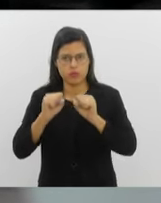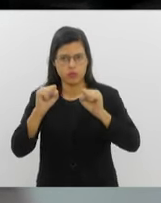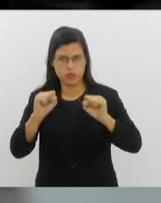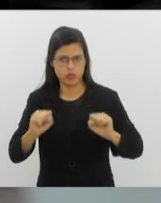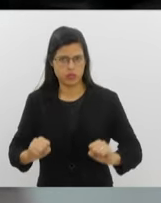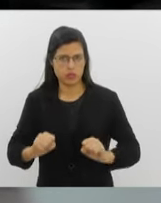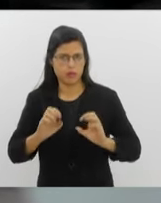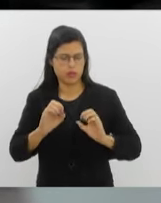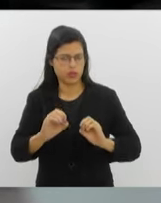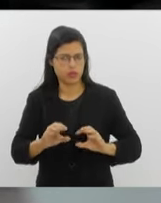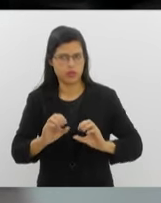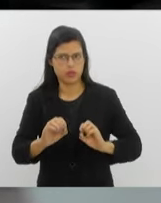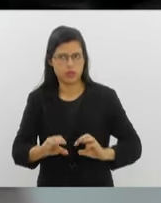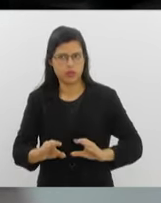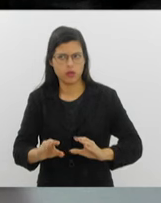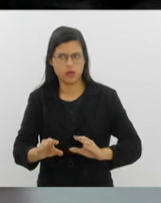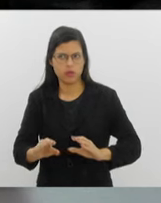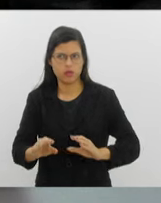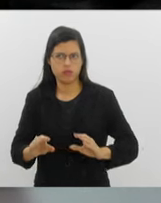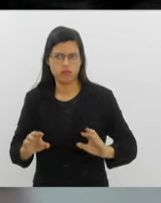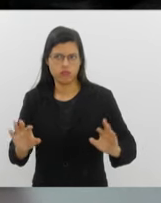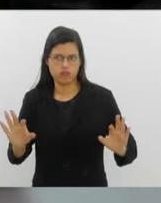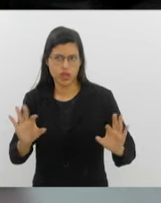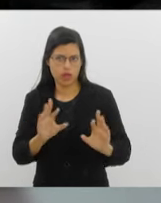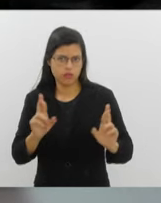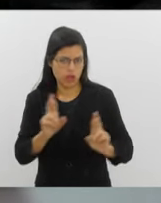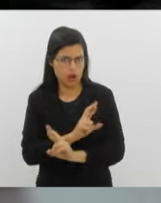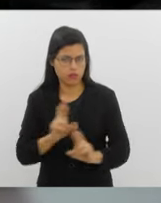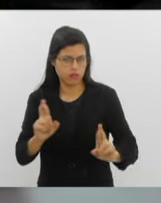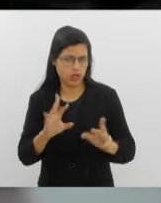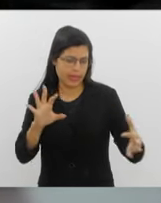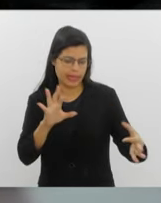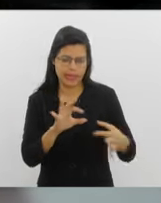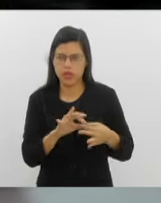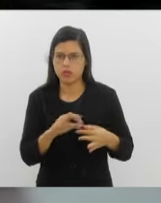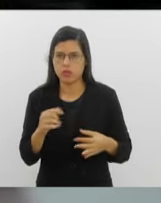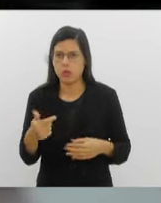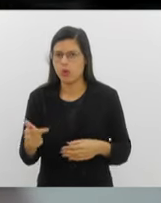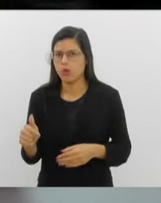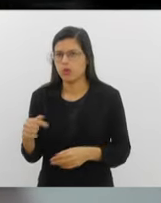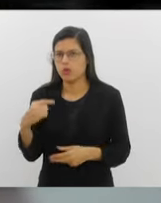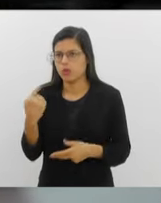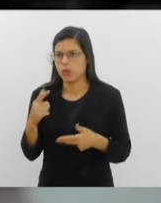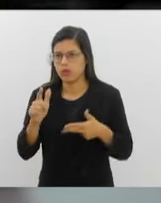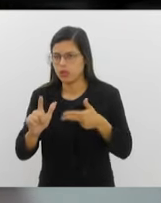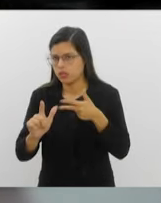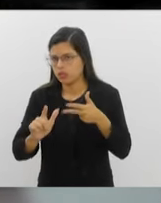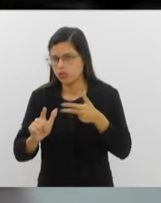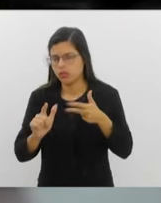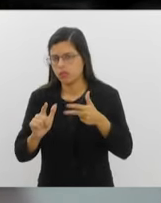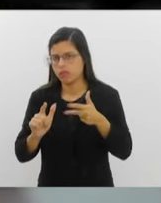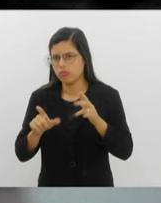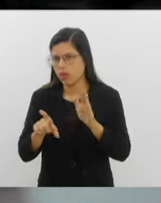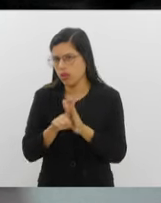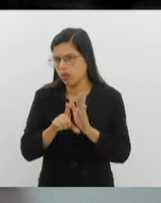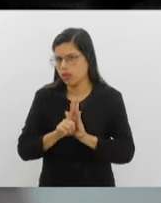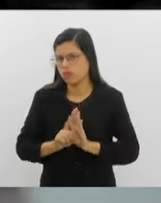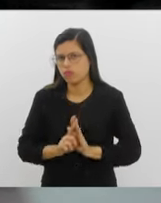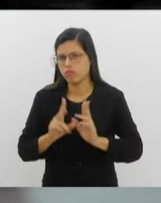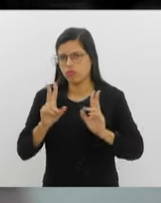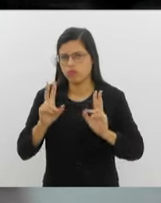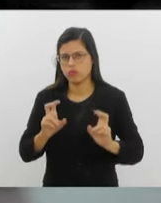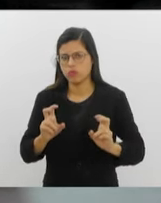de ensino ele está relacionado ao outro. A gente legisla sobre, por exemplo, toda a educação